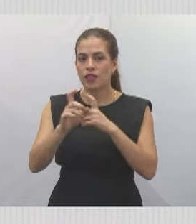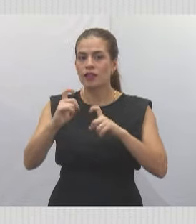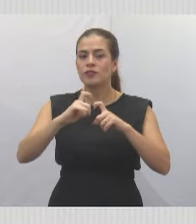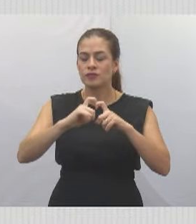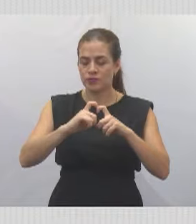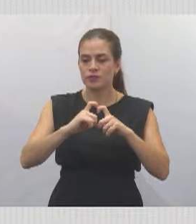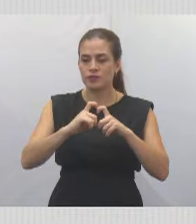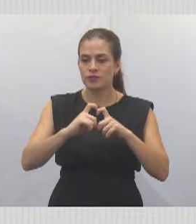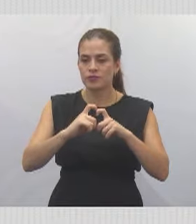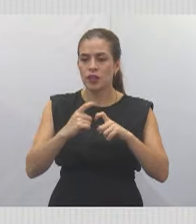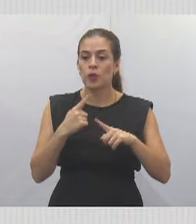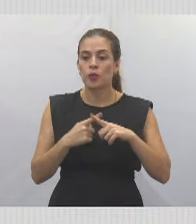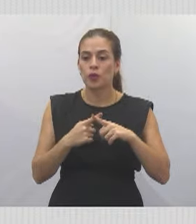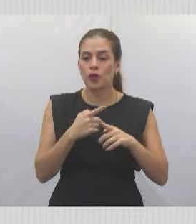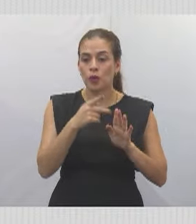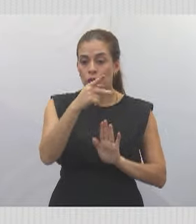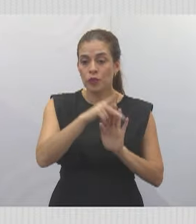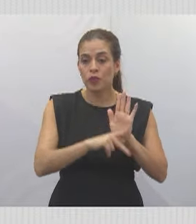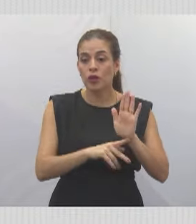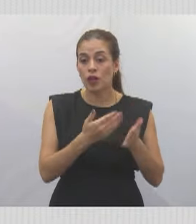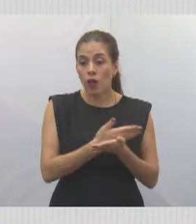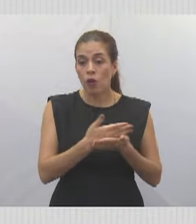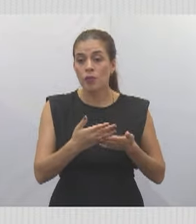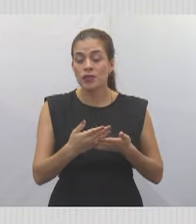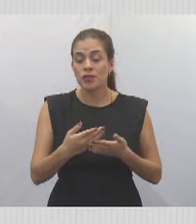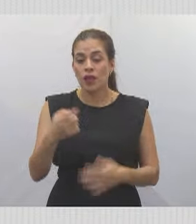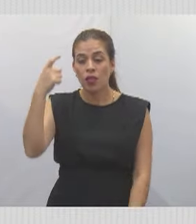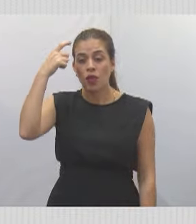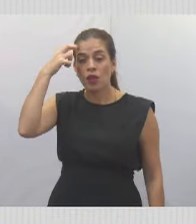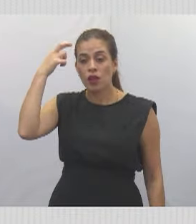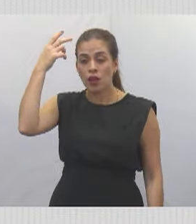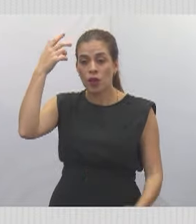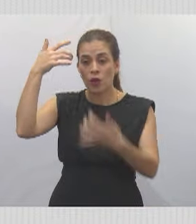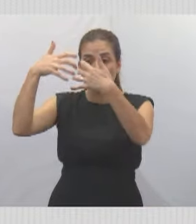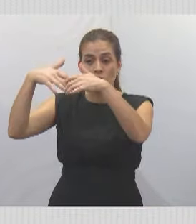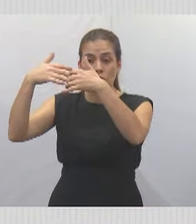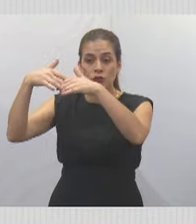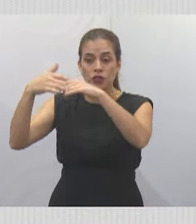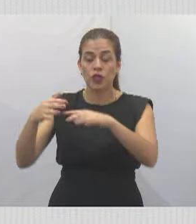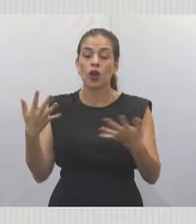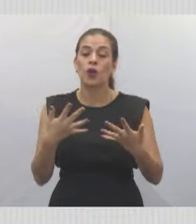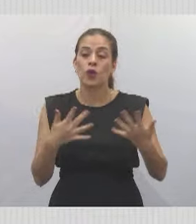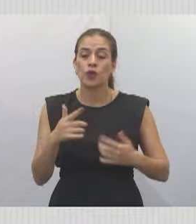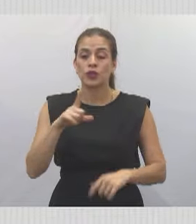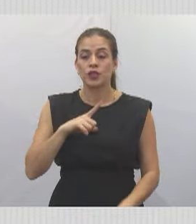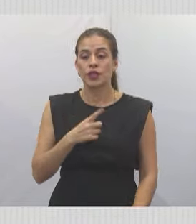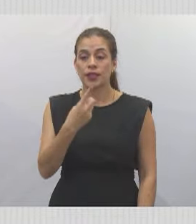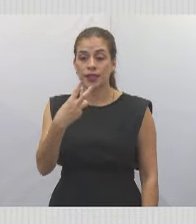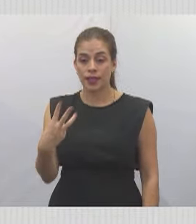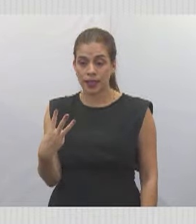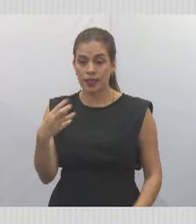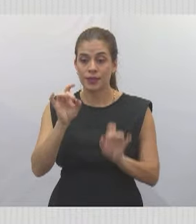projeto estava iniciando, né, principalmente com a neurologia. Hoje, com 13 especialidades, no quadrimestre de